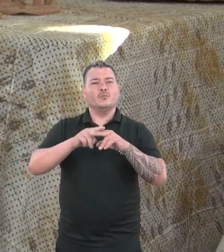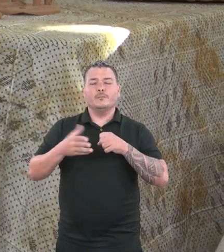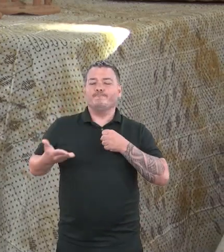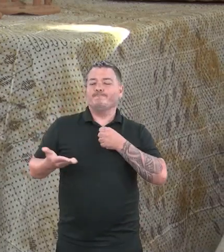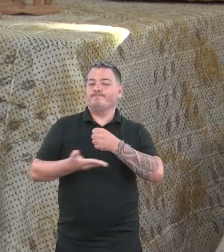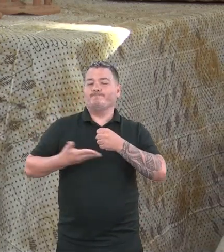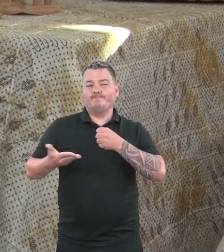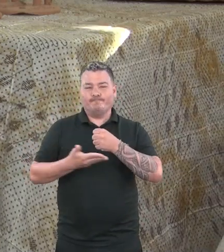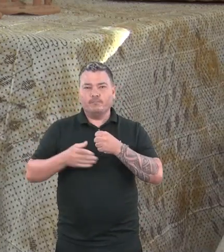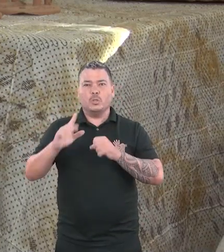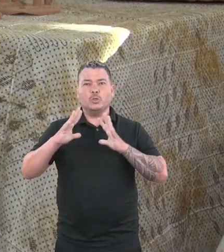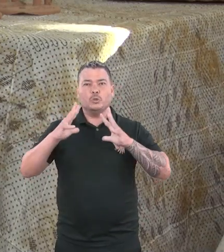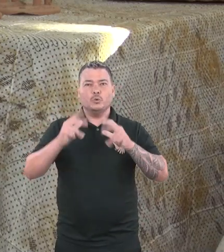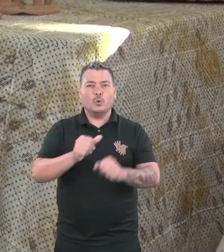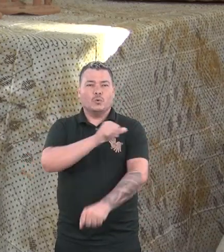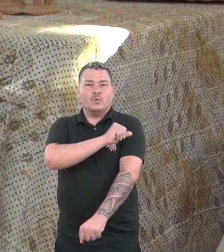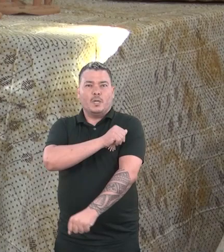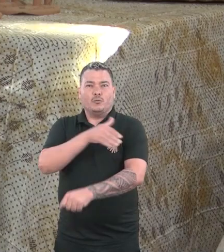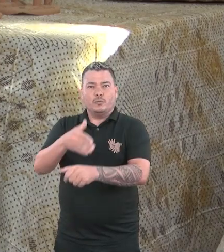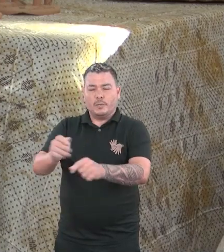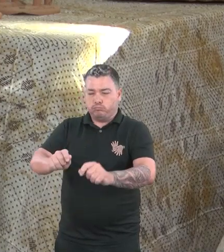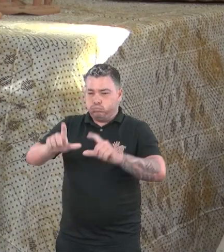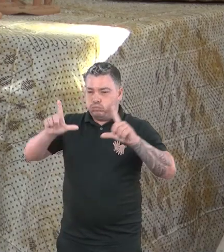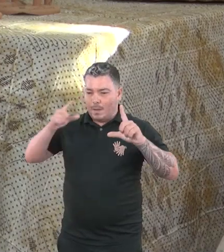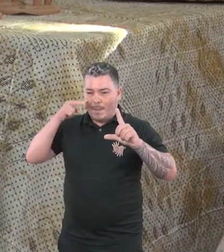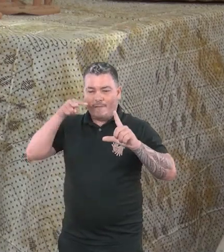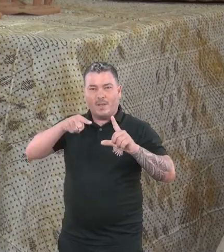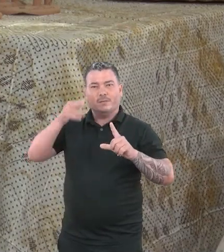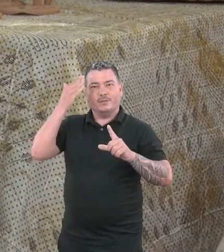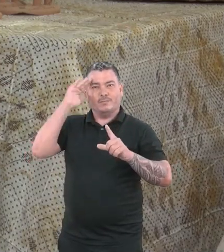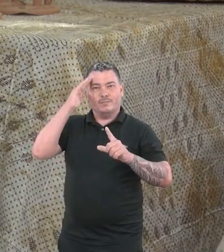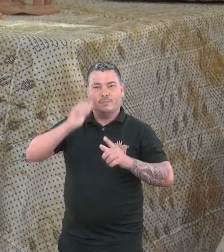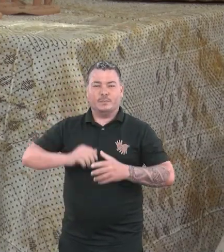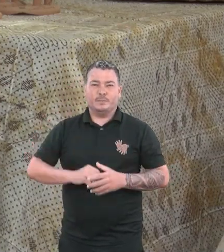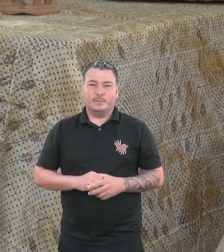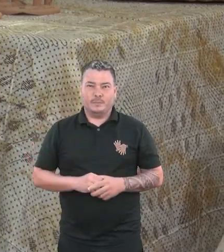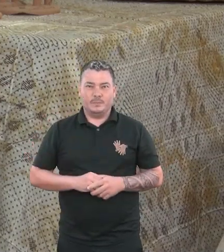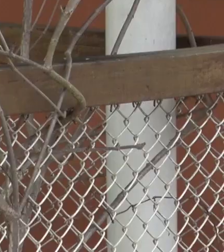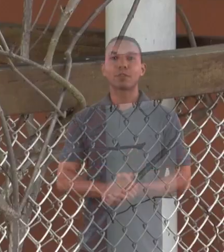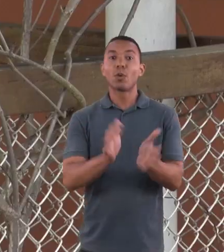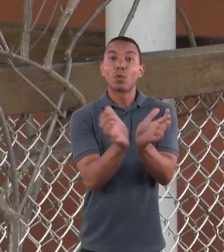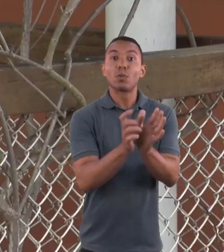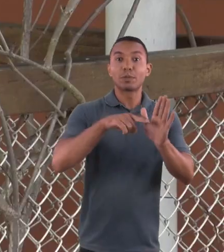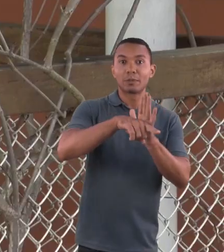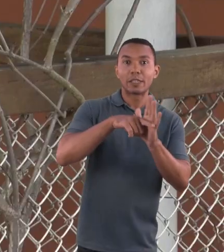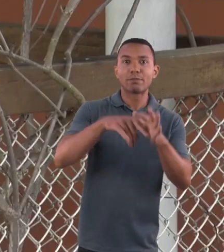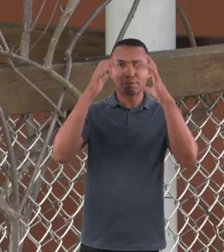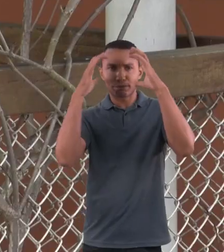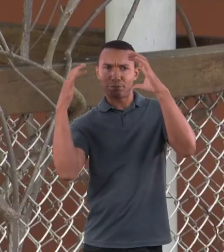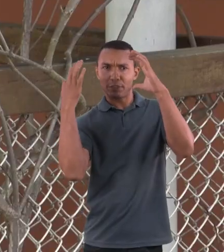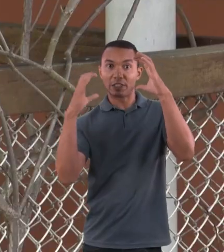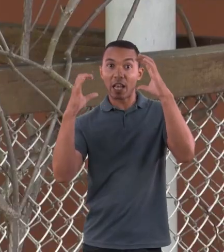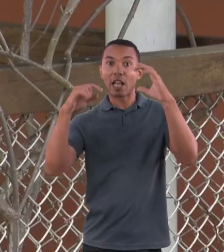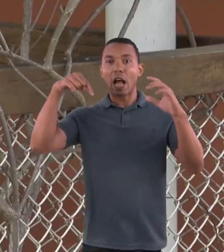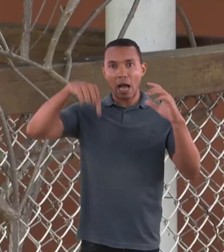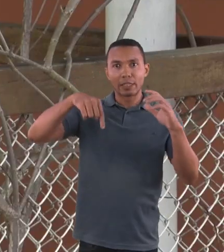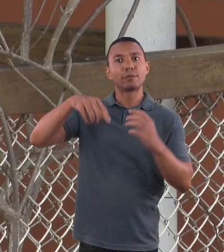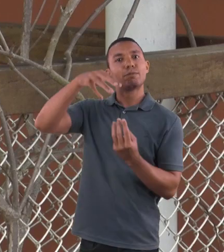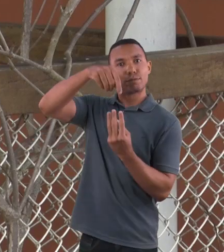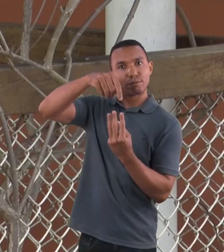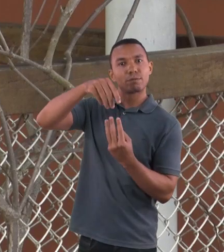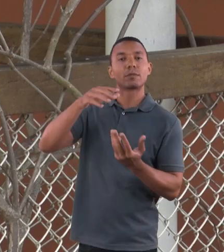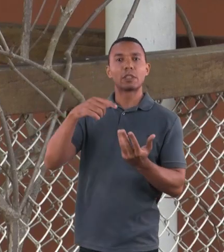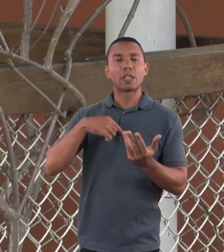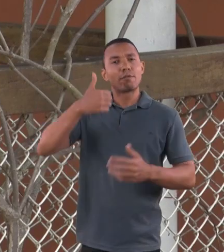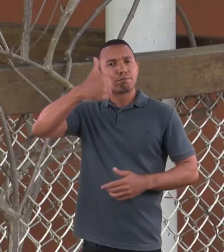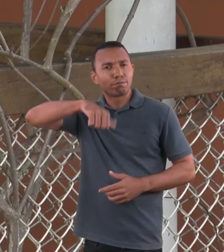é fundamental para que todos os alunos tenham acesso a essa ferramenta de ensino. O grupo de pesquisa em neurociências aqui